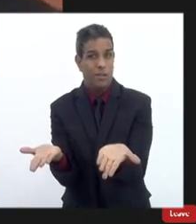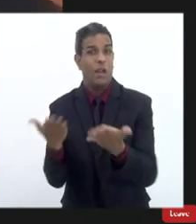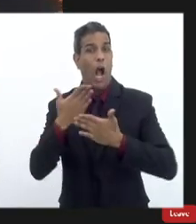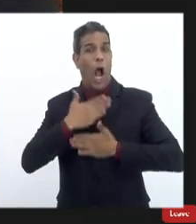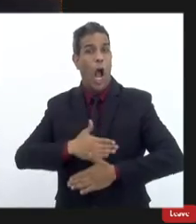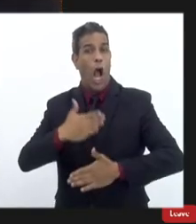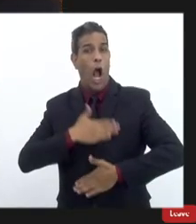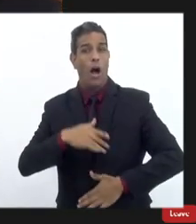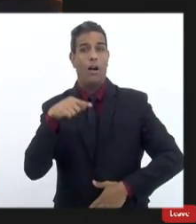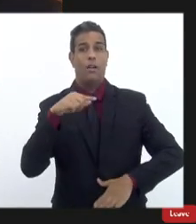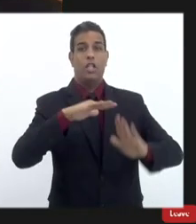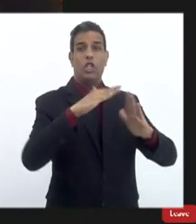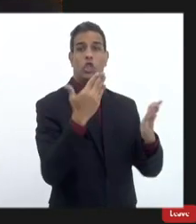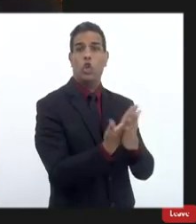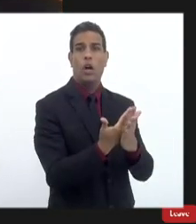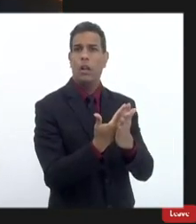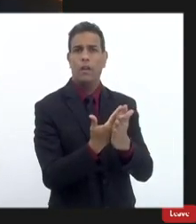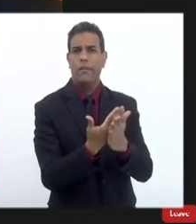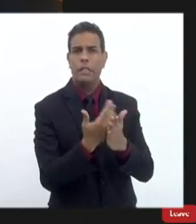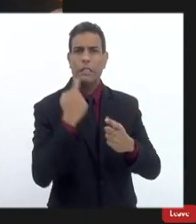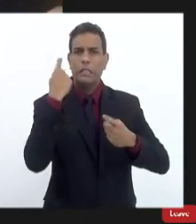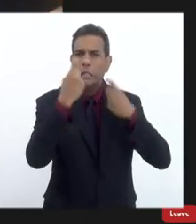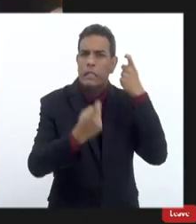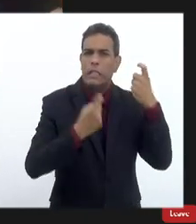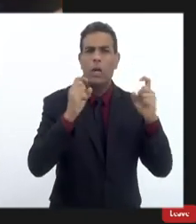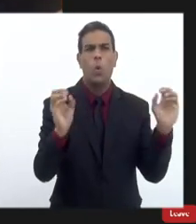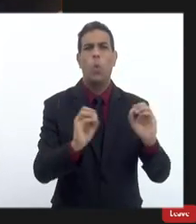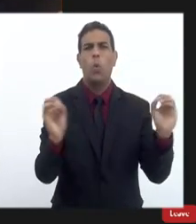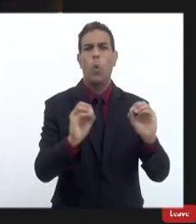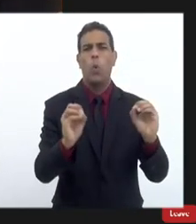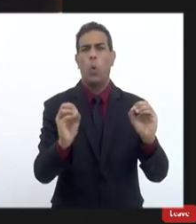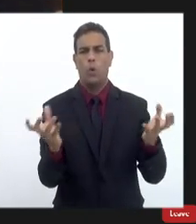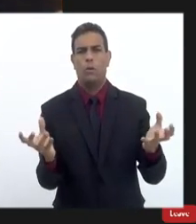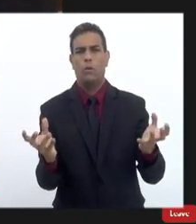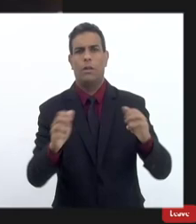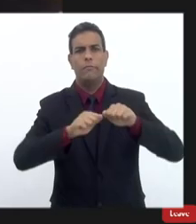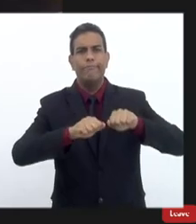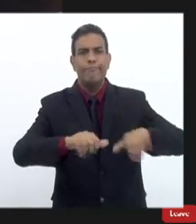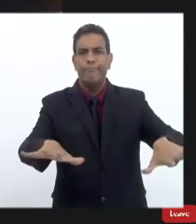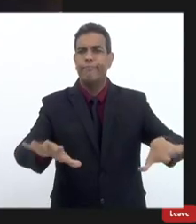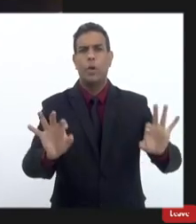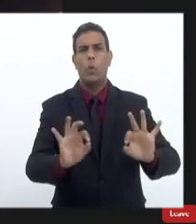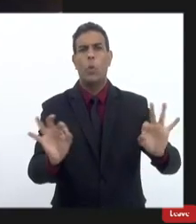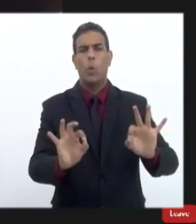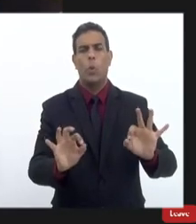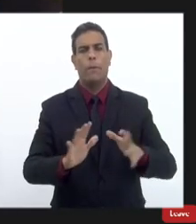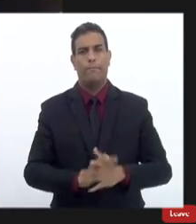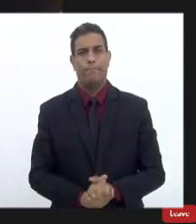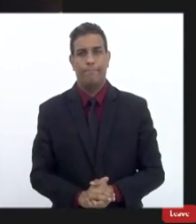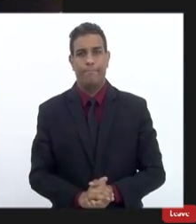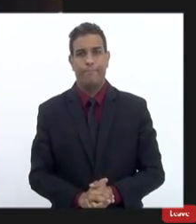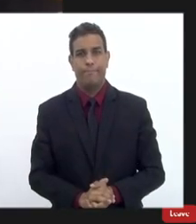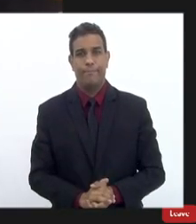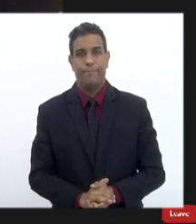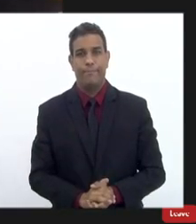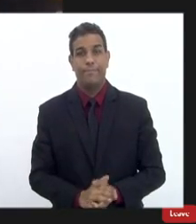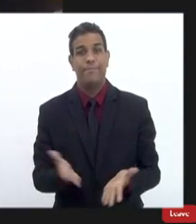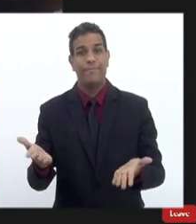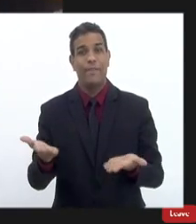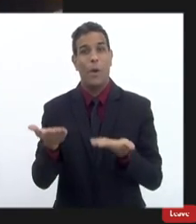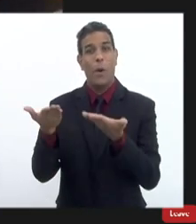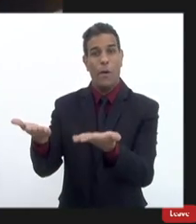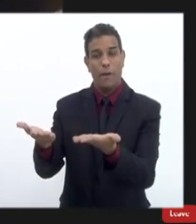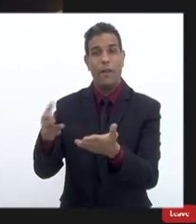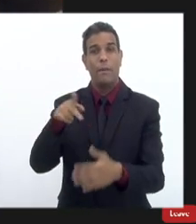tranquilidade de que a escola não vai gerar essa insegurança de contágio, né? Eu acho isso muito importante. Eu vou dividir a minha fala com a professora